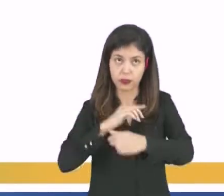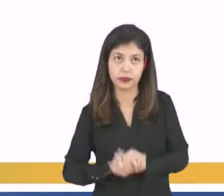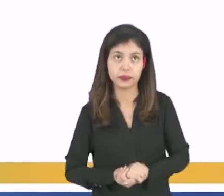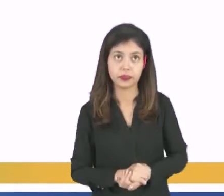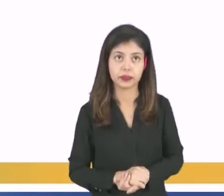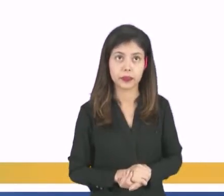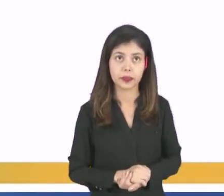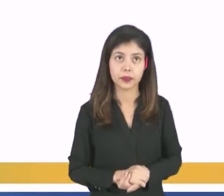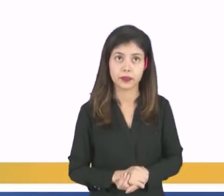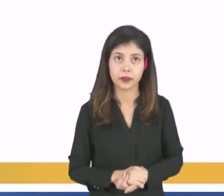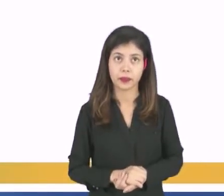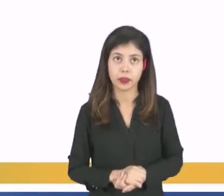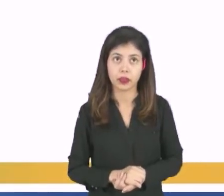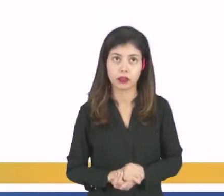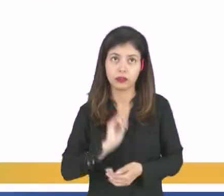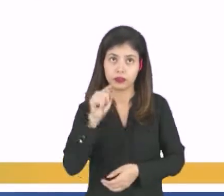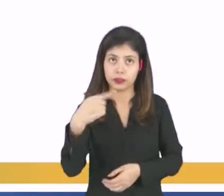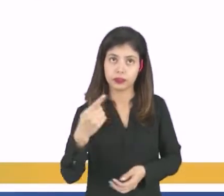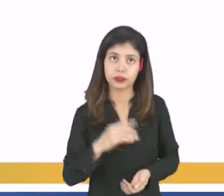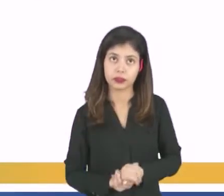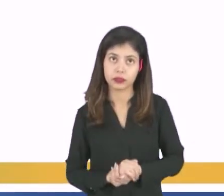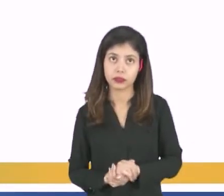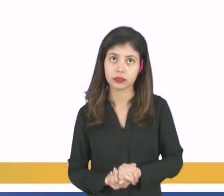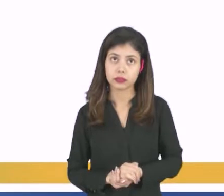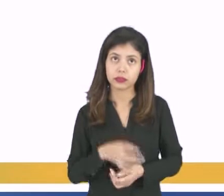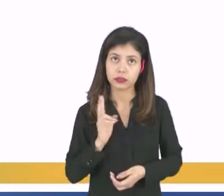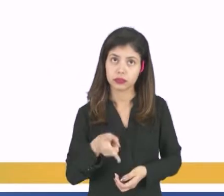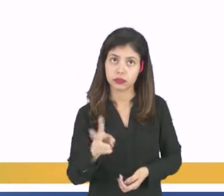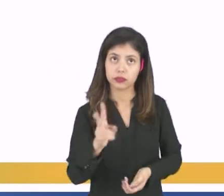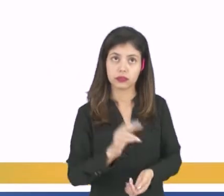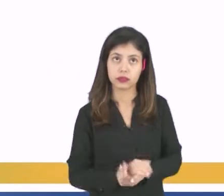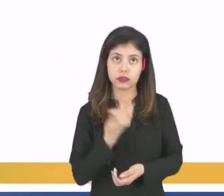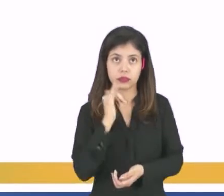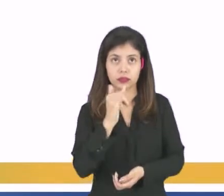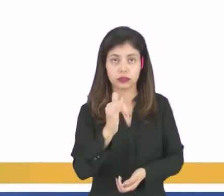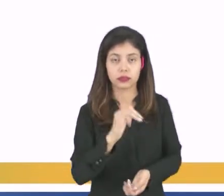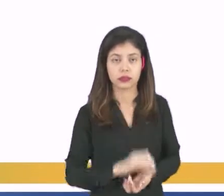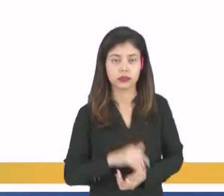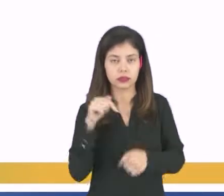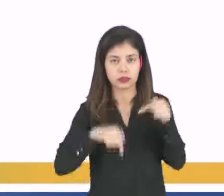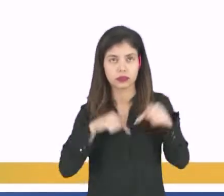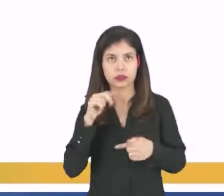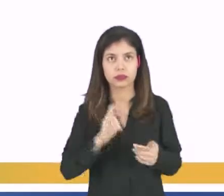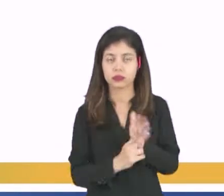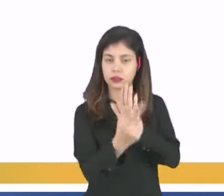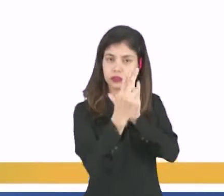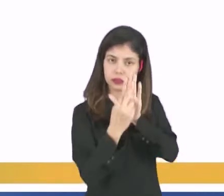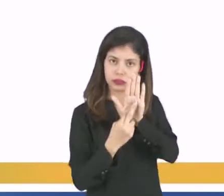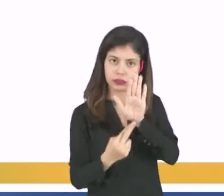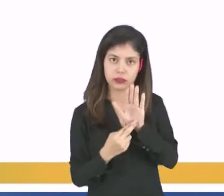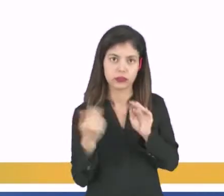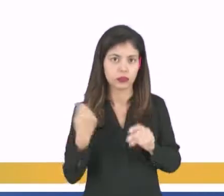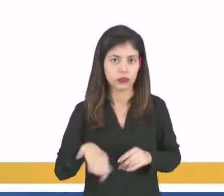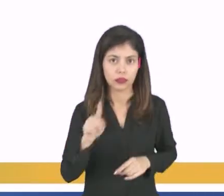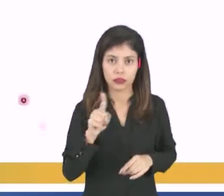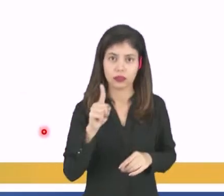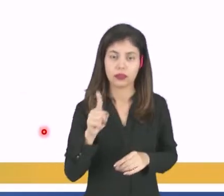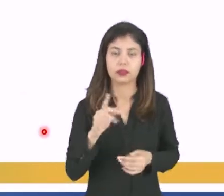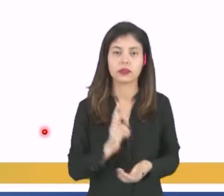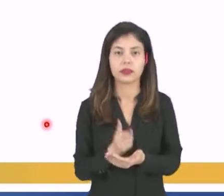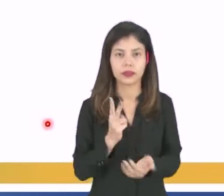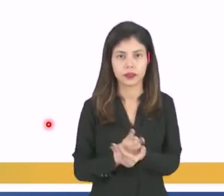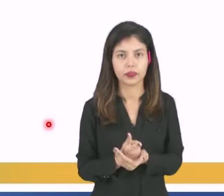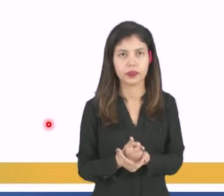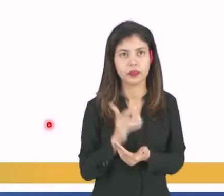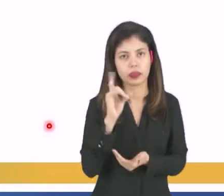átomos e, em seguida, prosseguir com os demais elementos químicos. Então, isso aqui é uma regrinha, você não precisa decorar todas